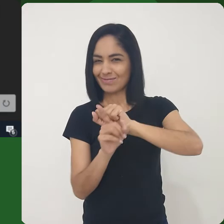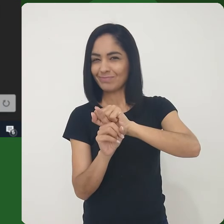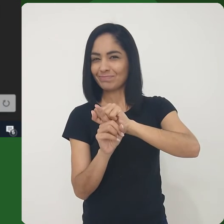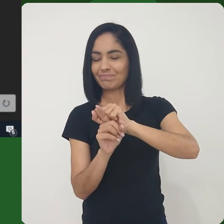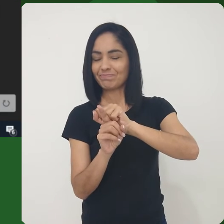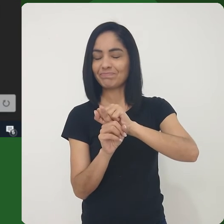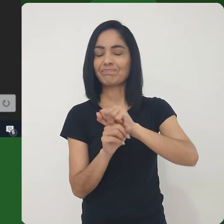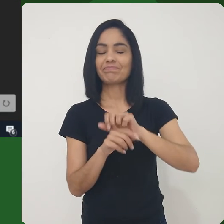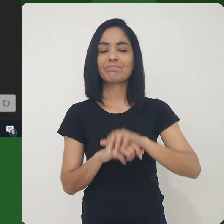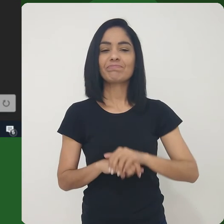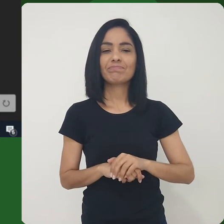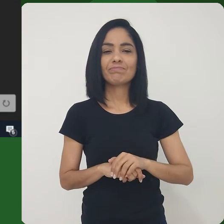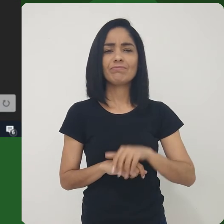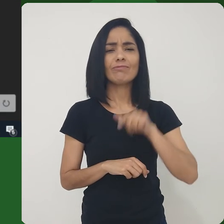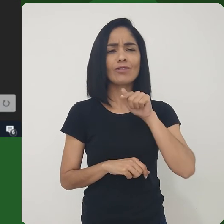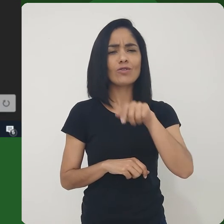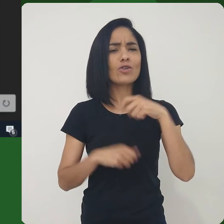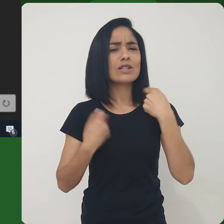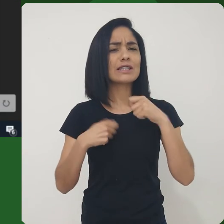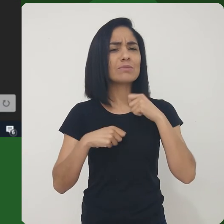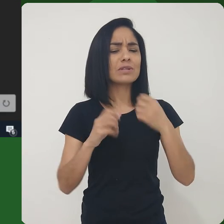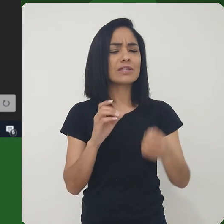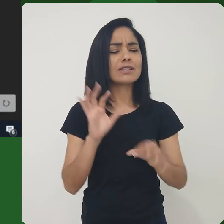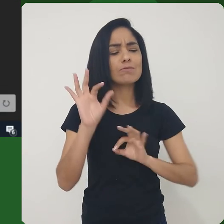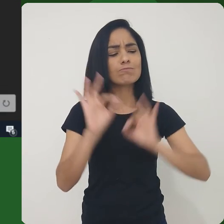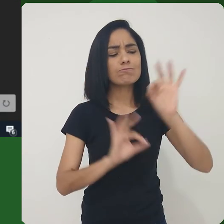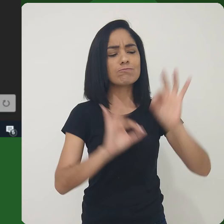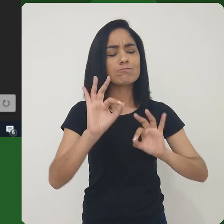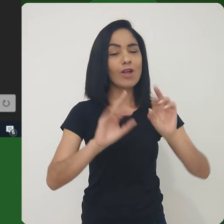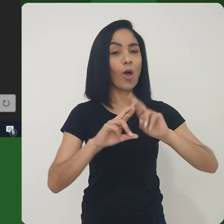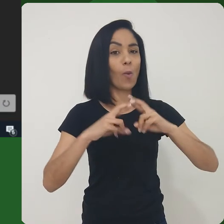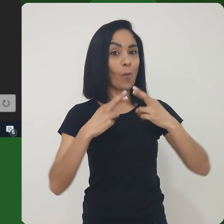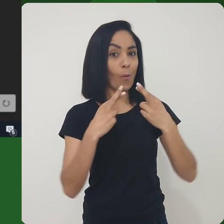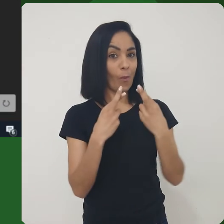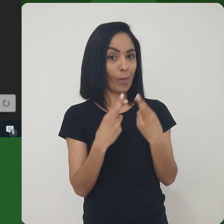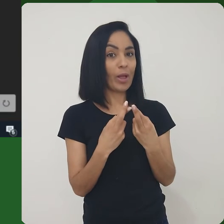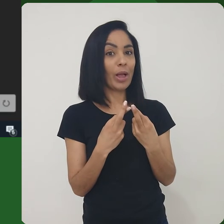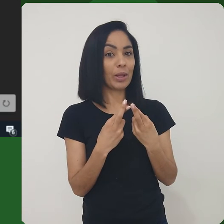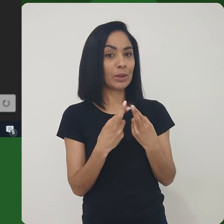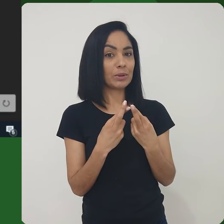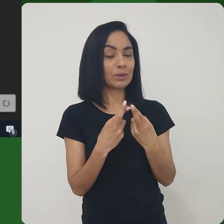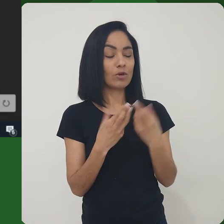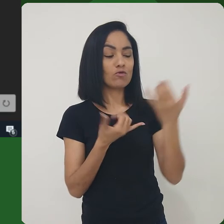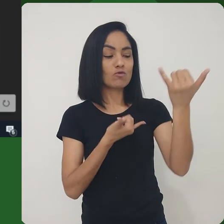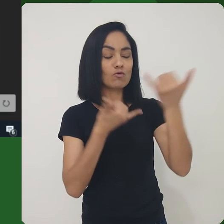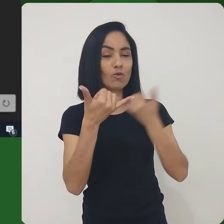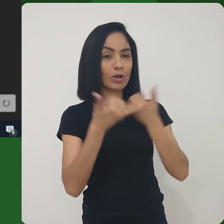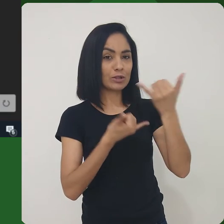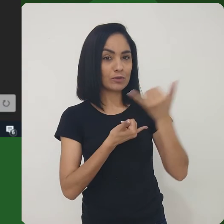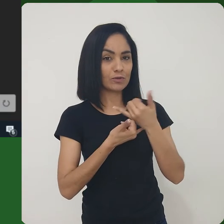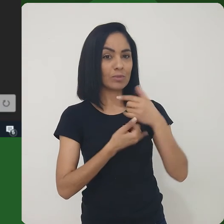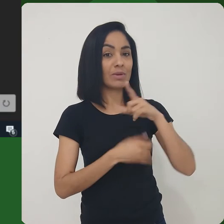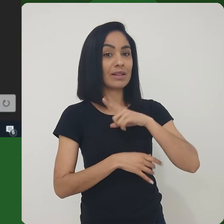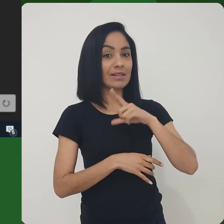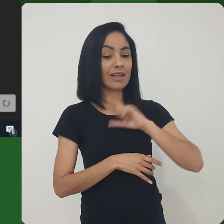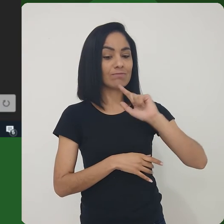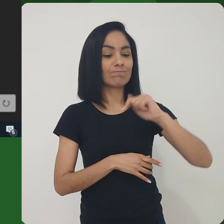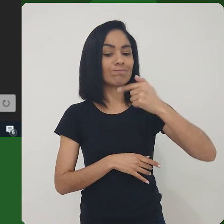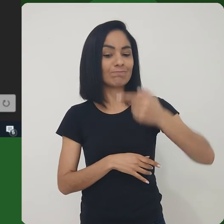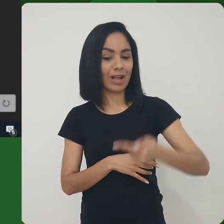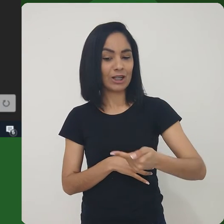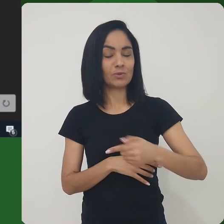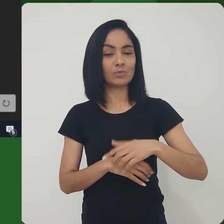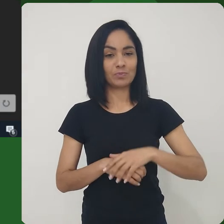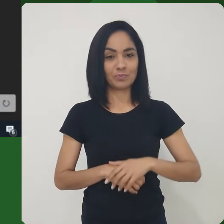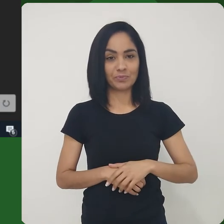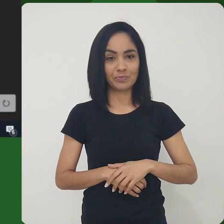a chamada CIPA. Elabore a ata de uma reunião desta comissão com base nas informações e na